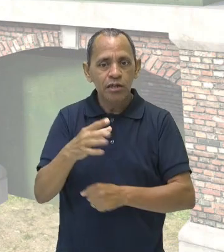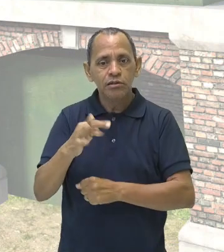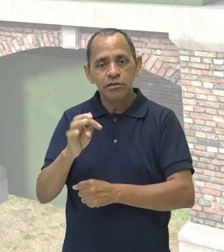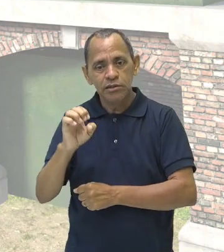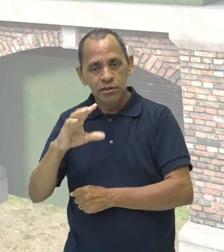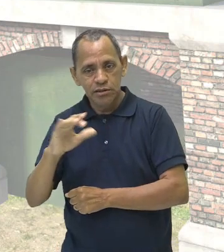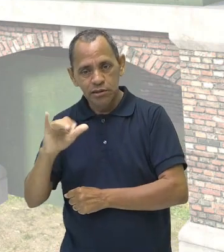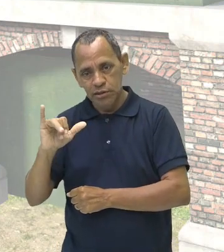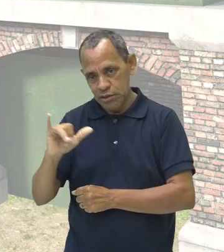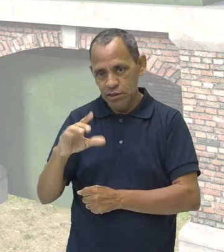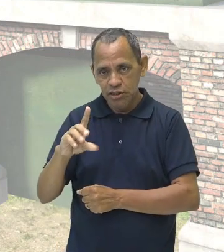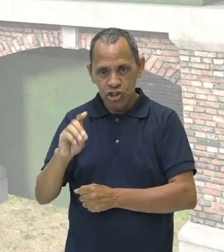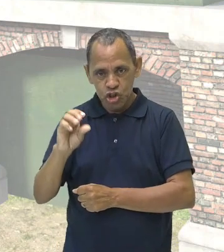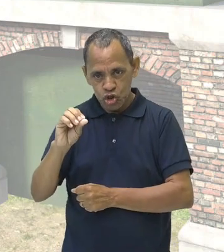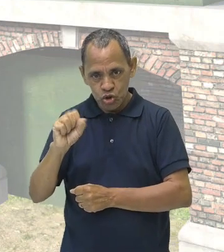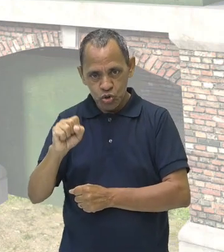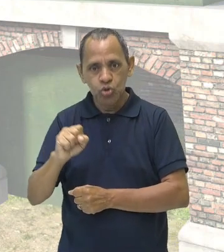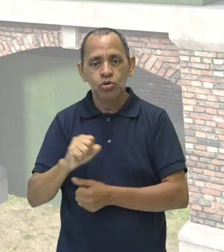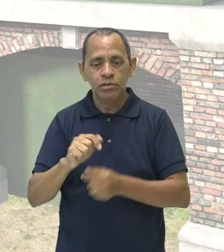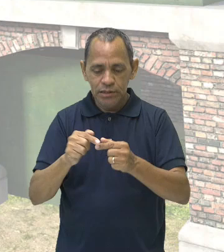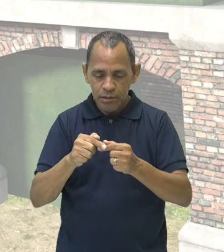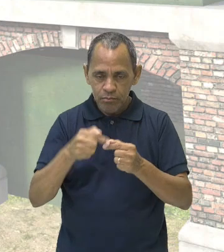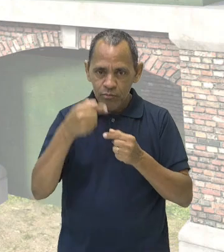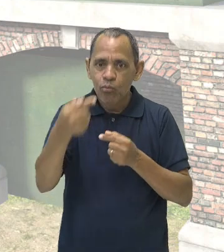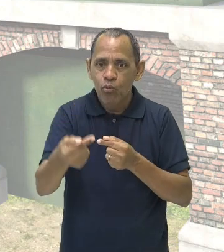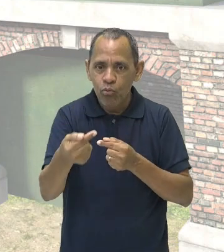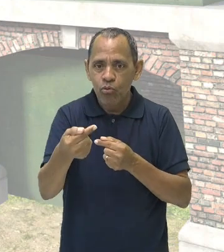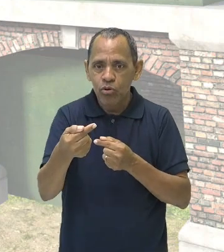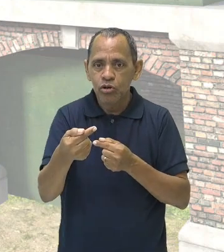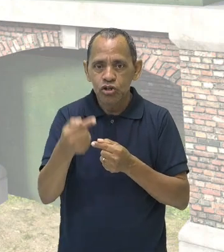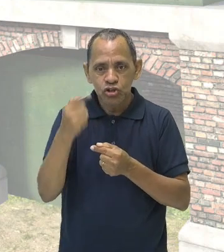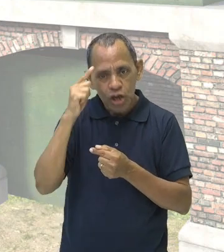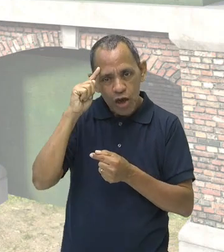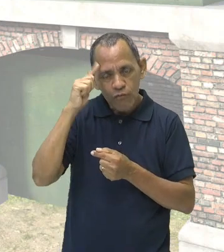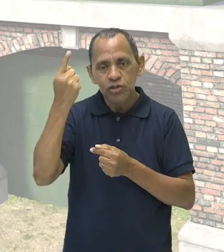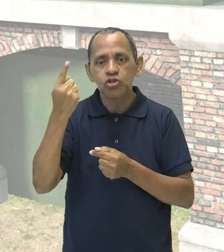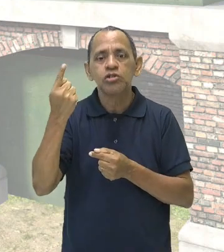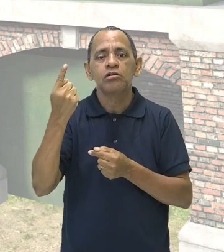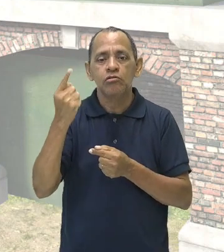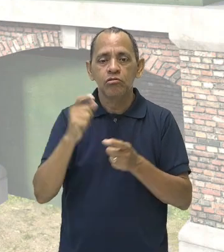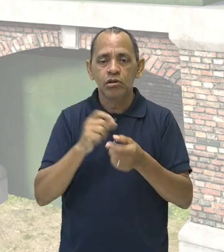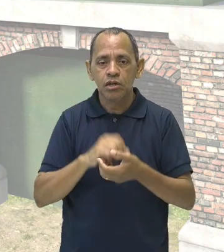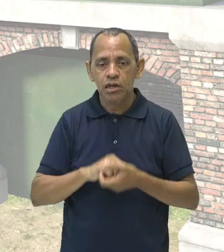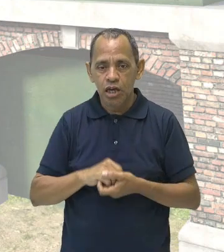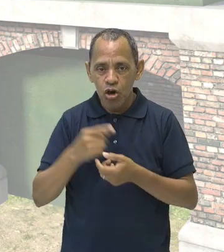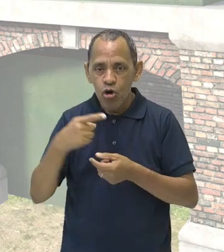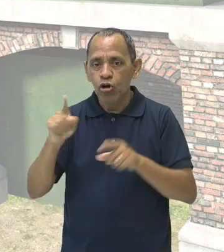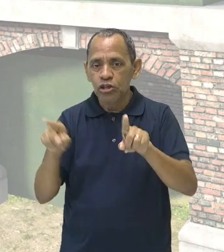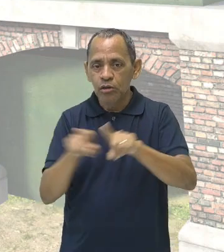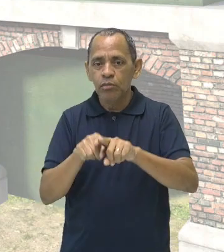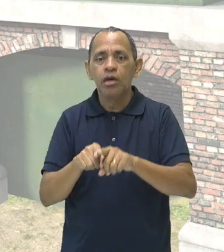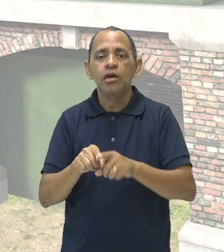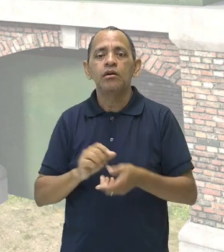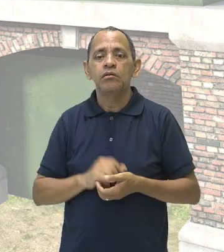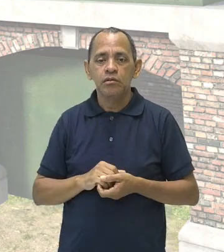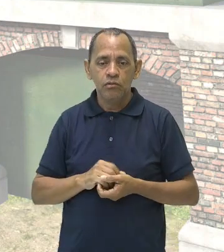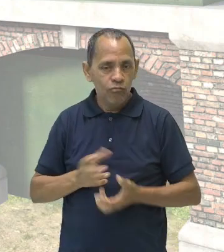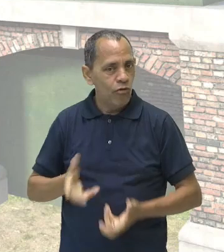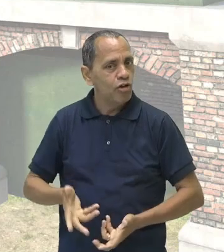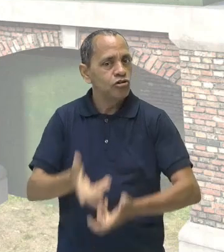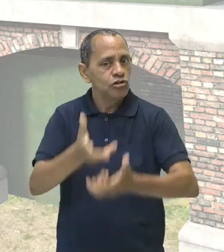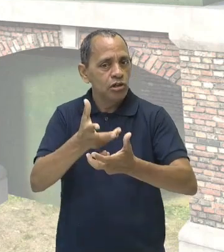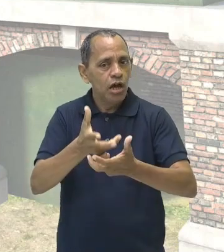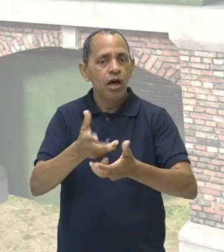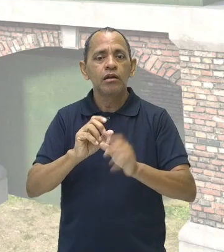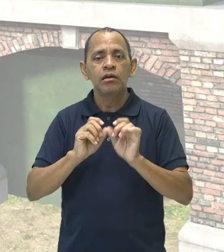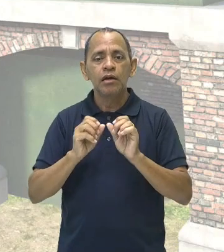a invenção que vai dar um up nesse processo de industrialização é a